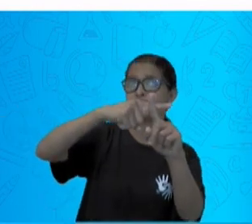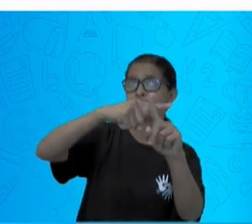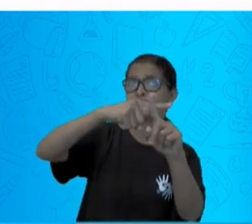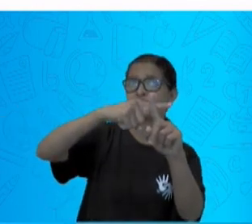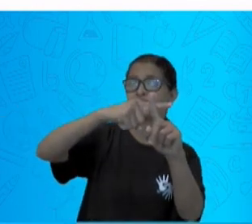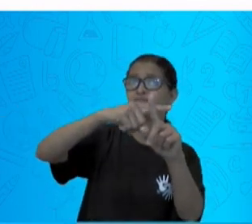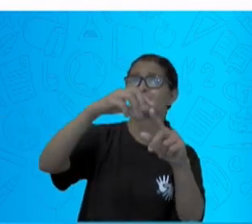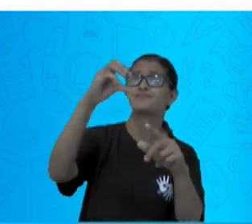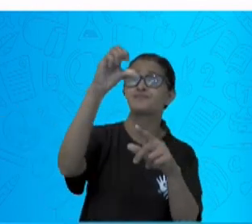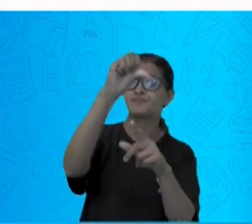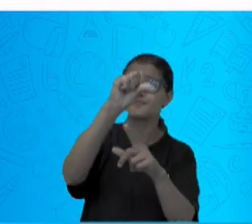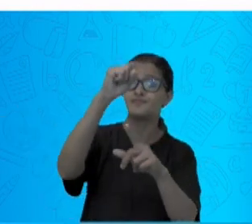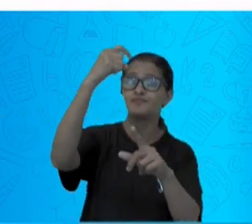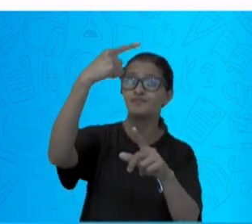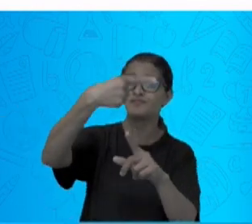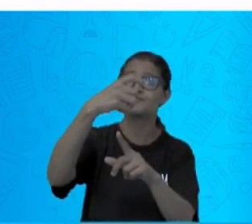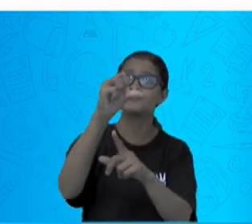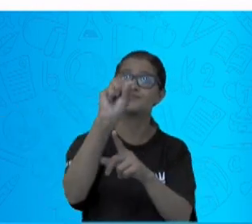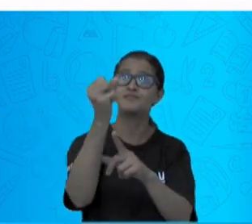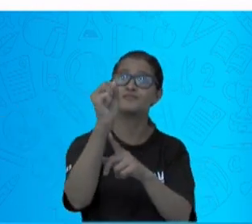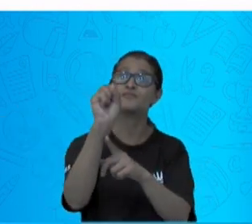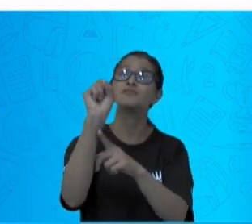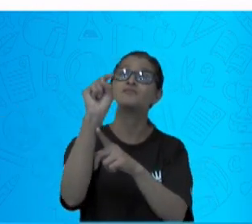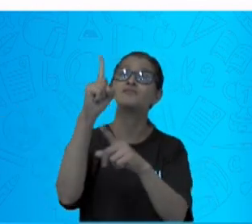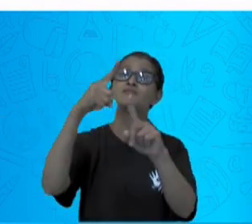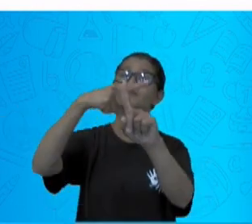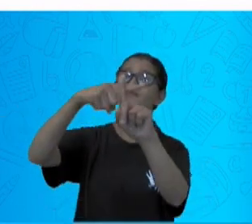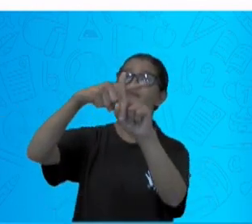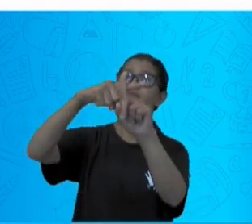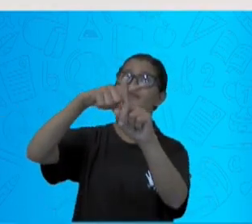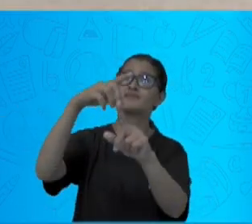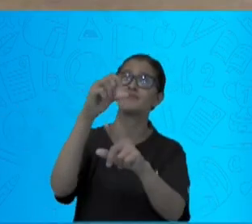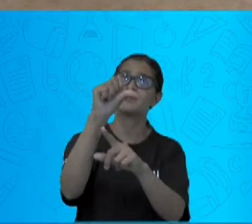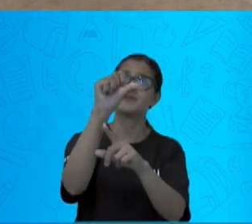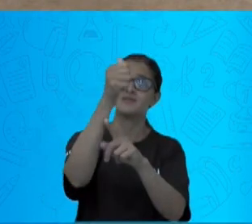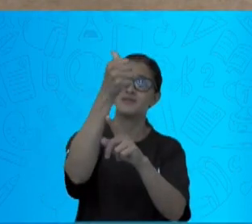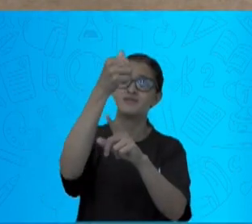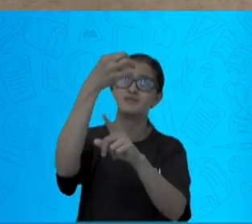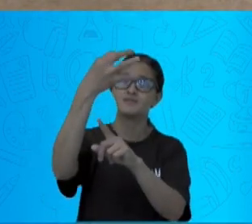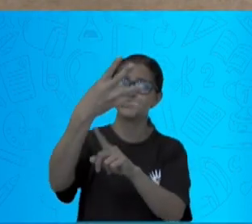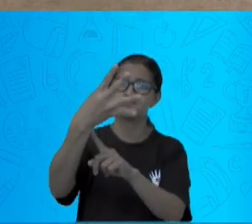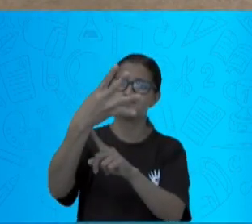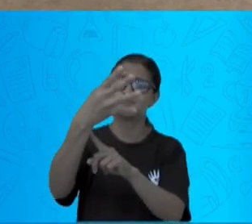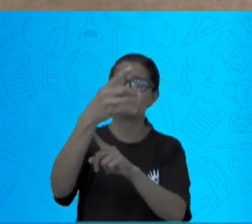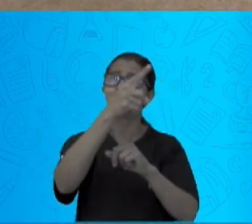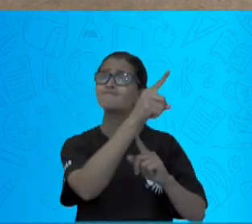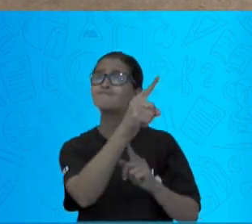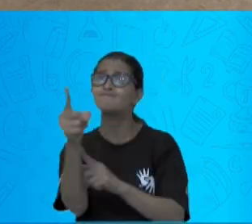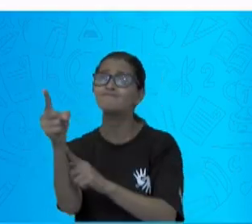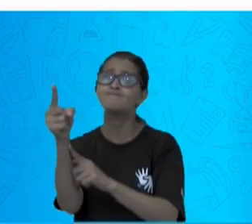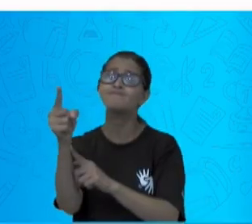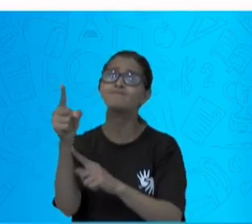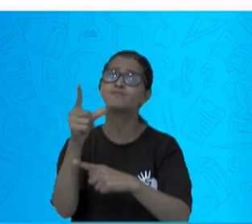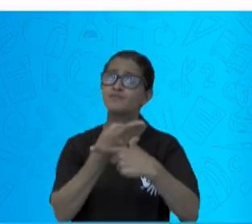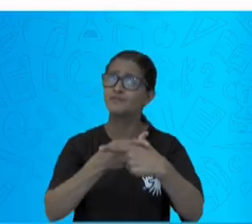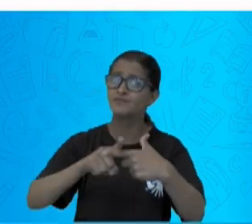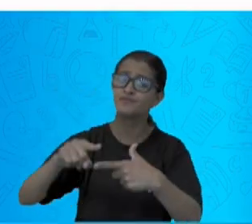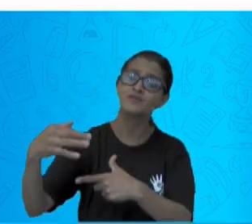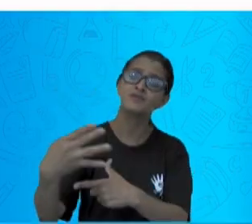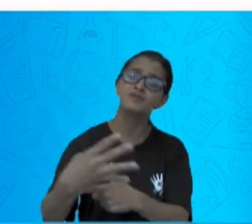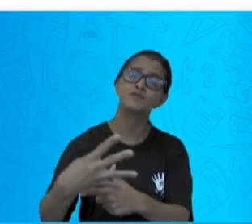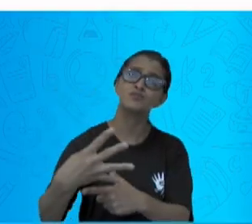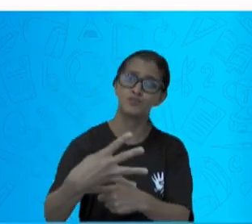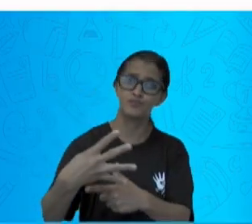tenho 9 menos 8 mais 64 dividido por 4, que vai dar 65 sobre 4.